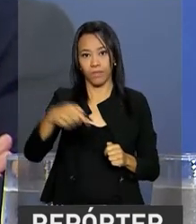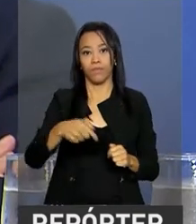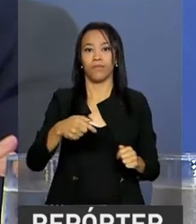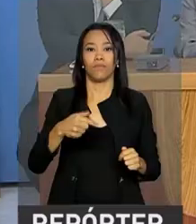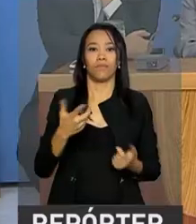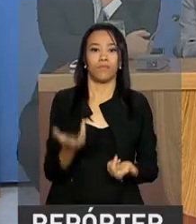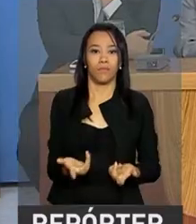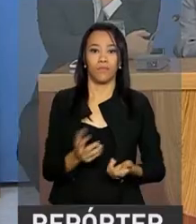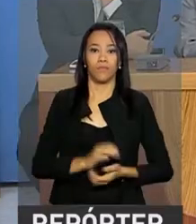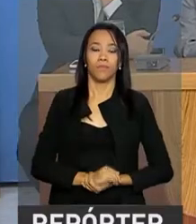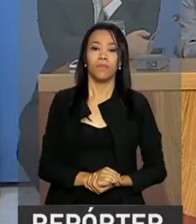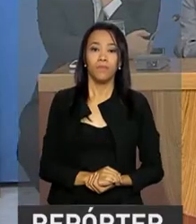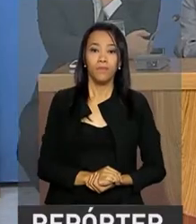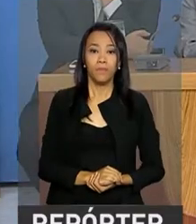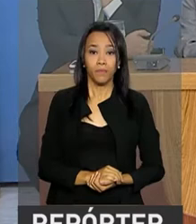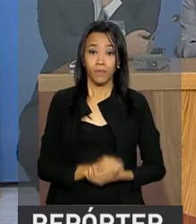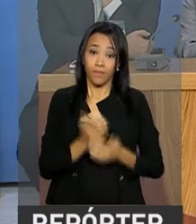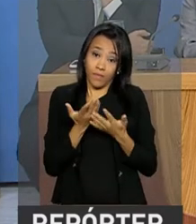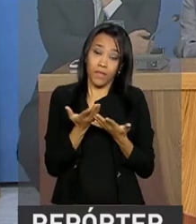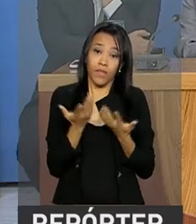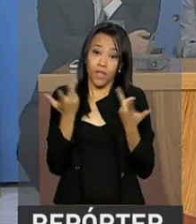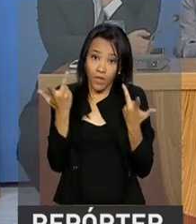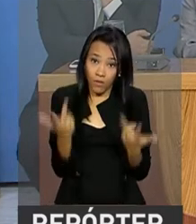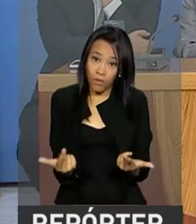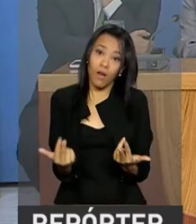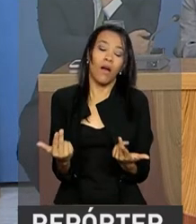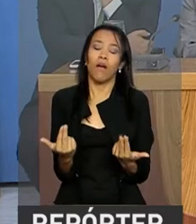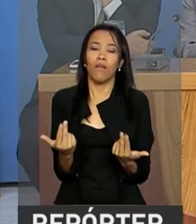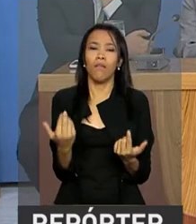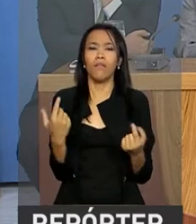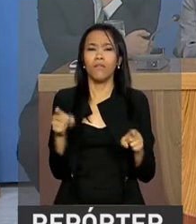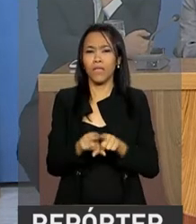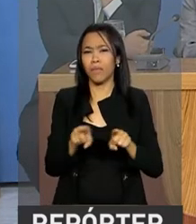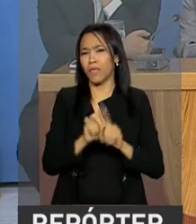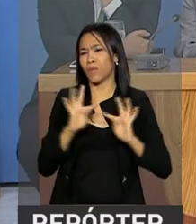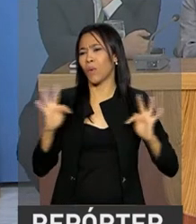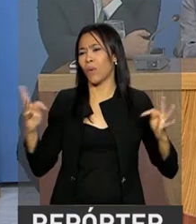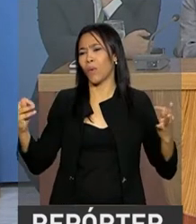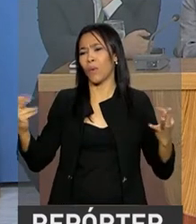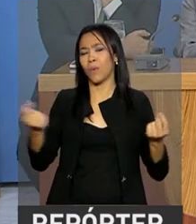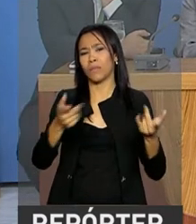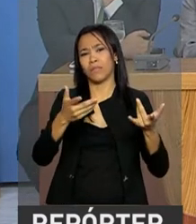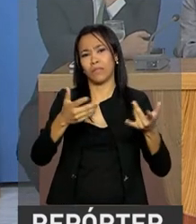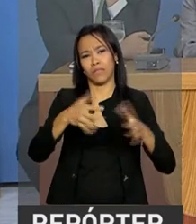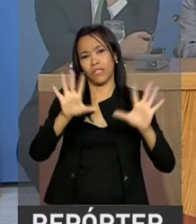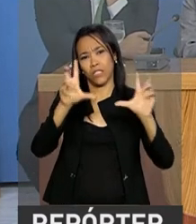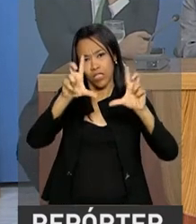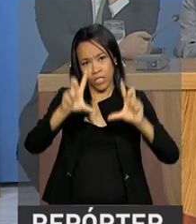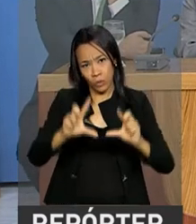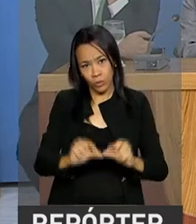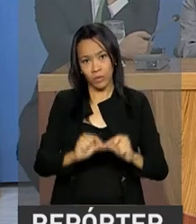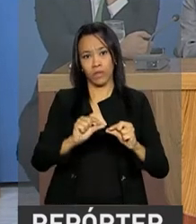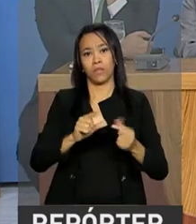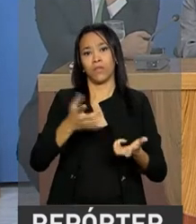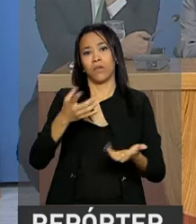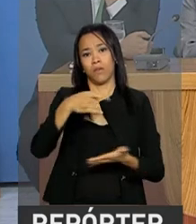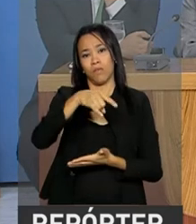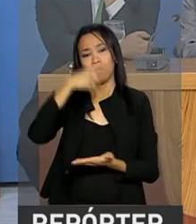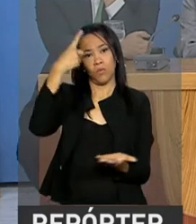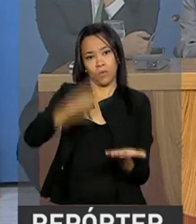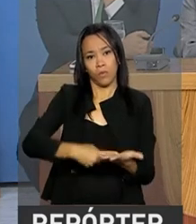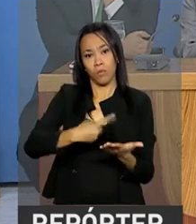matéria assim como toda simplificação possível e redução das